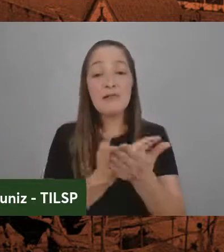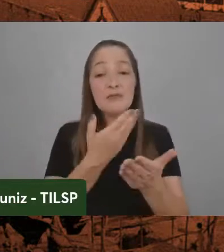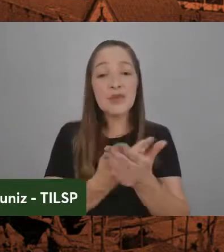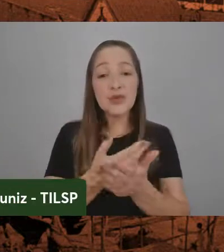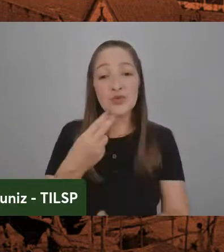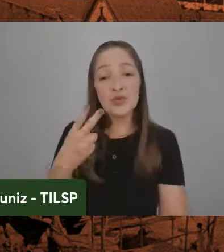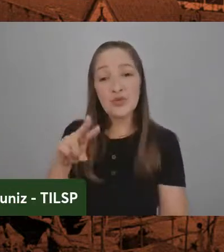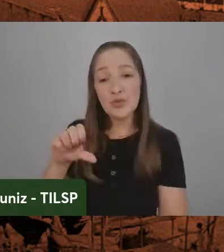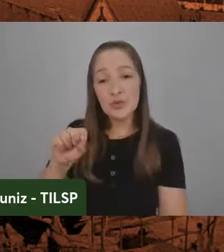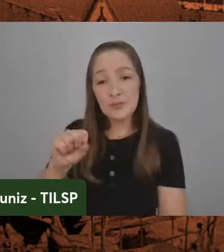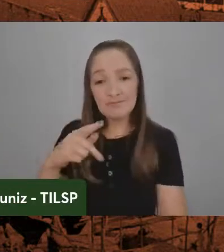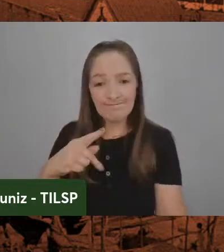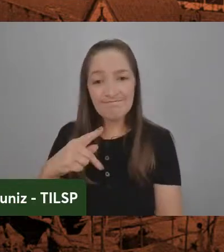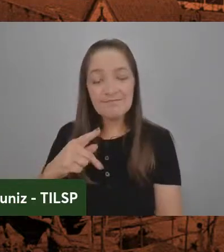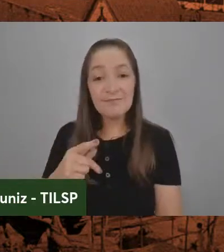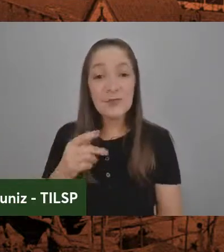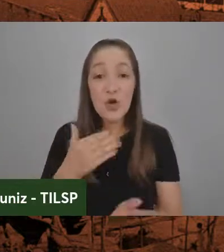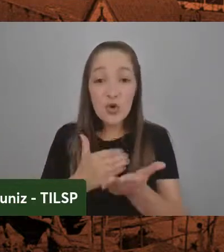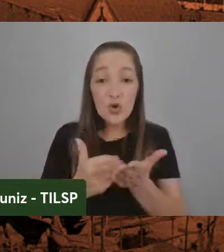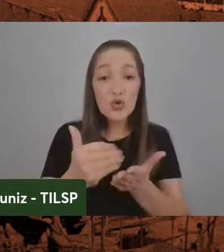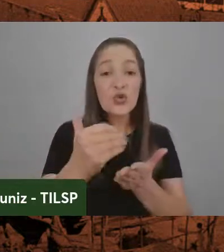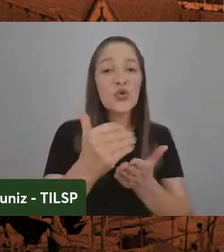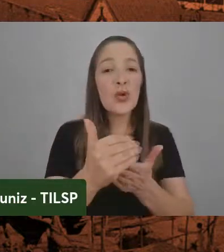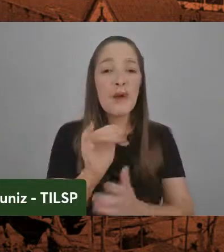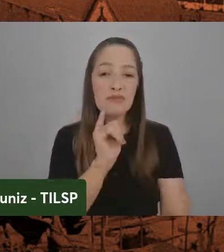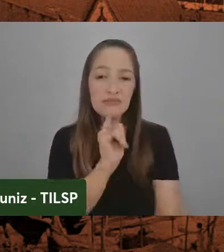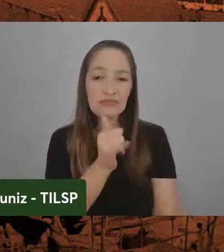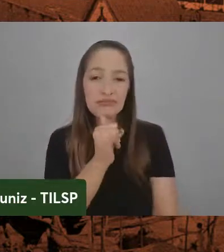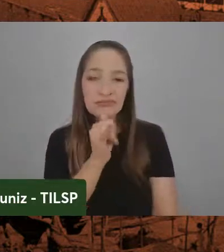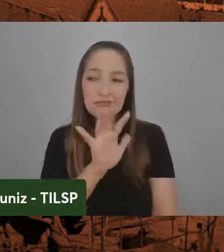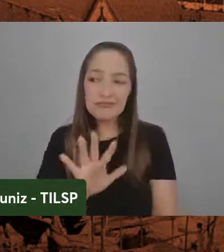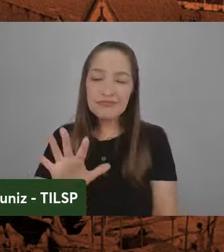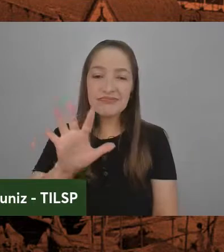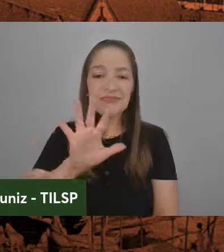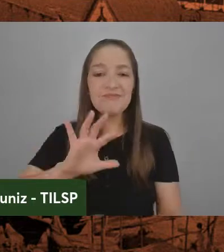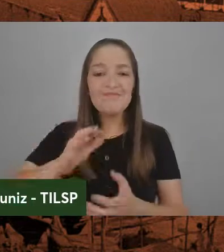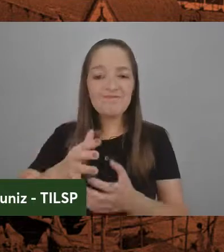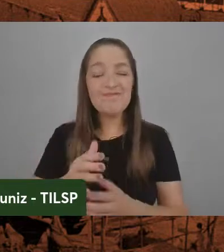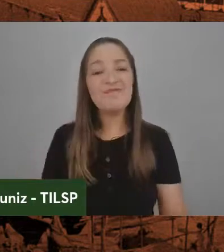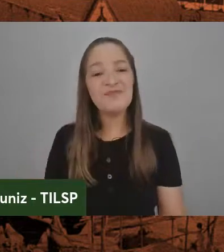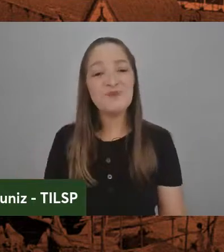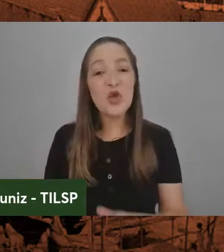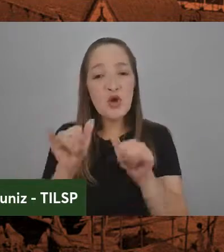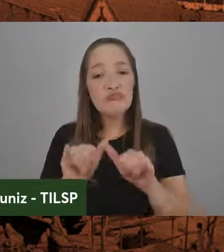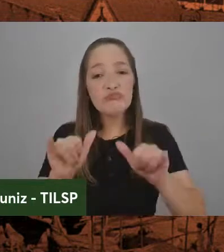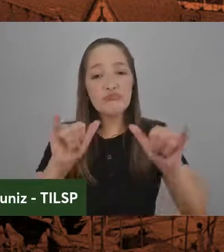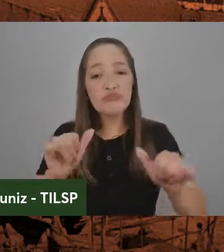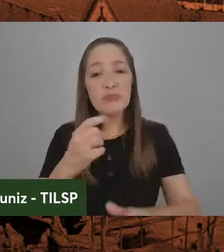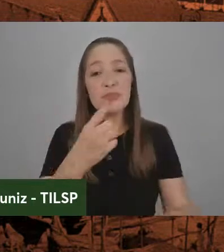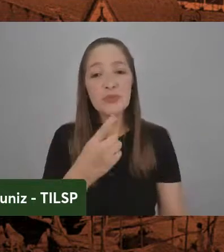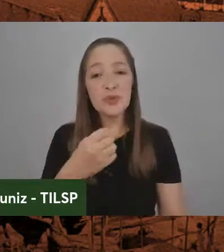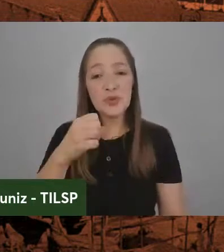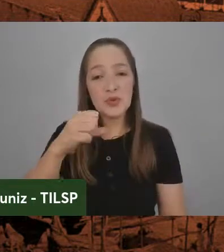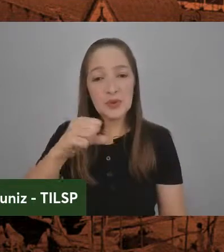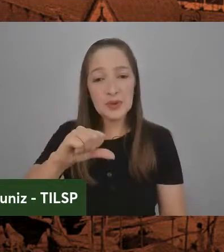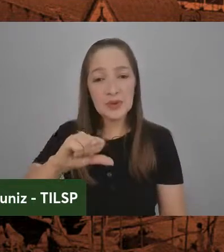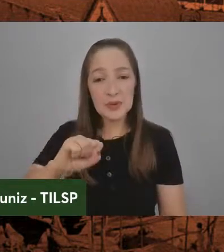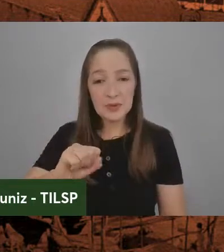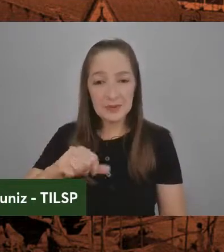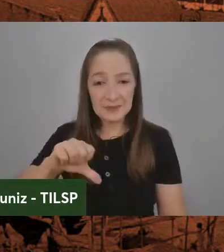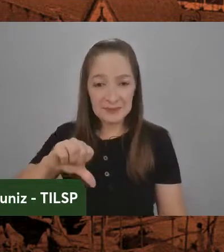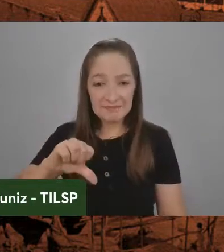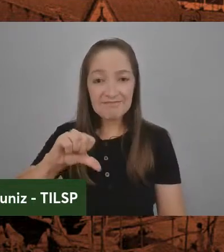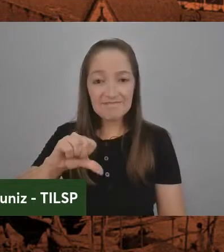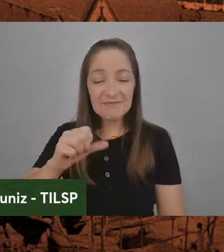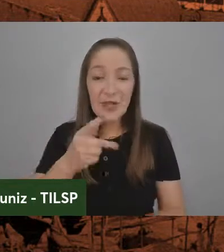com O Relato de um Certo Oriente, publicado em 1989, e vencedor do Prêmio Jabuti de melhor romance do